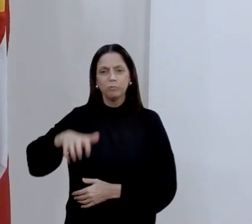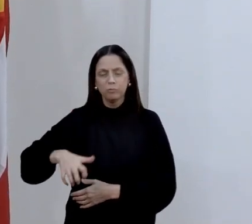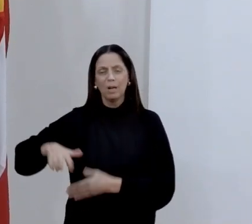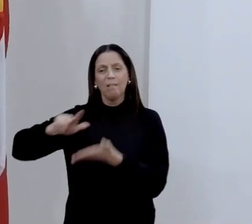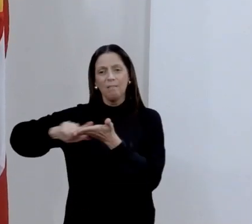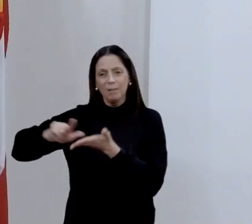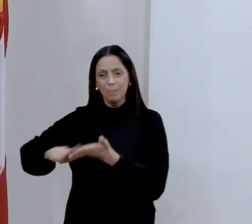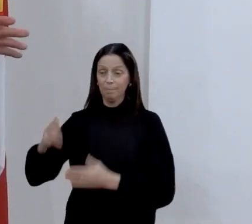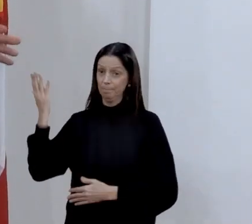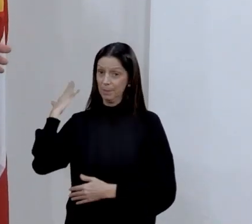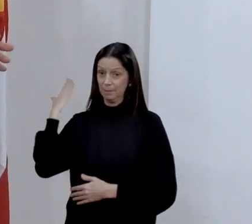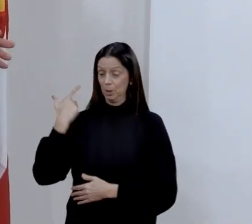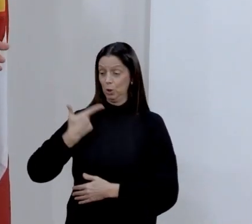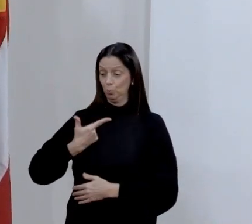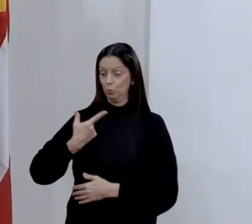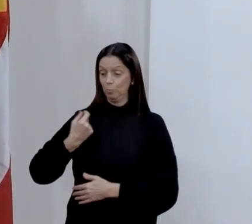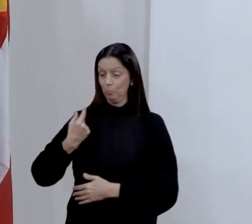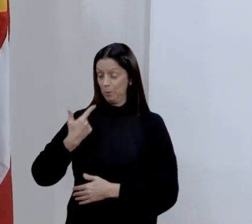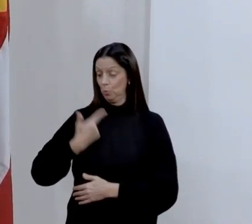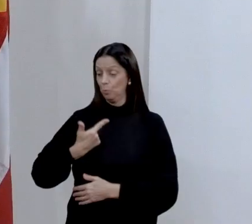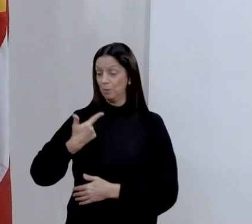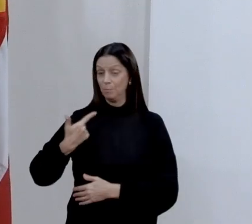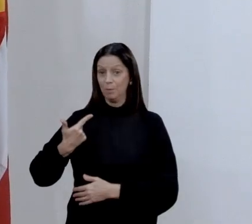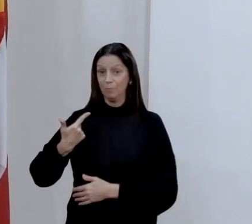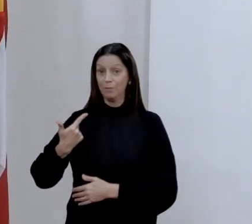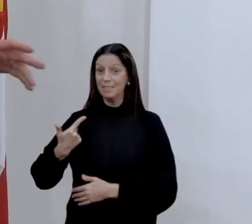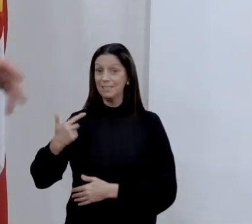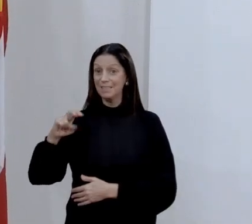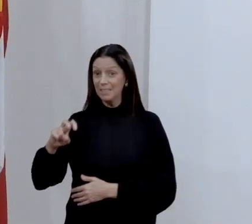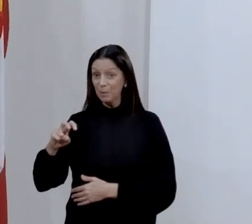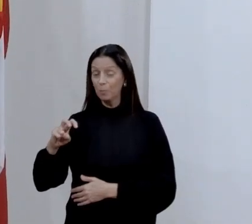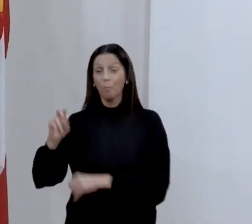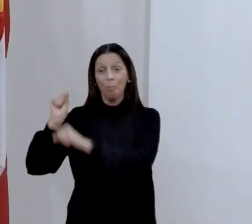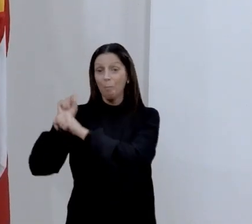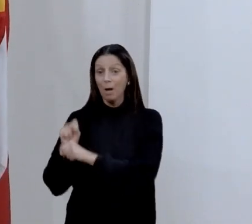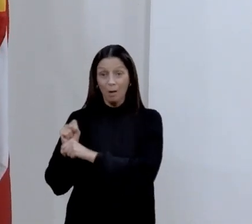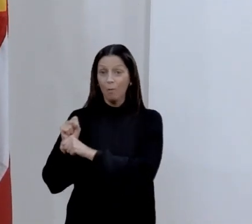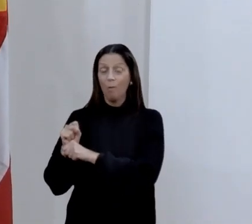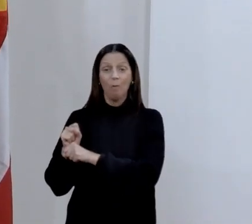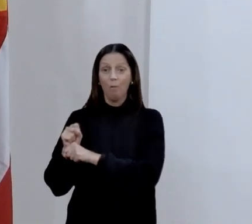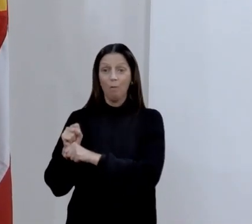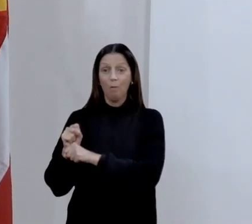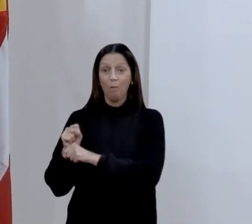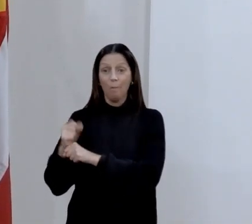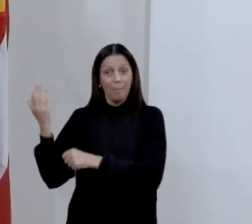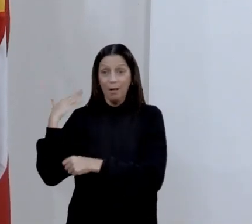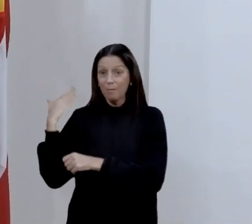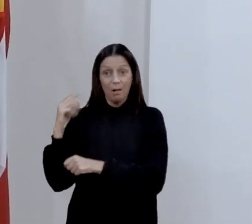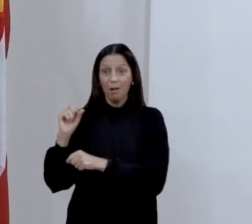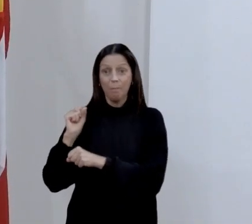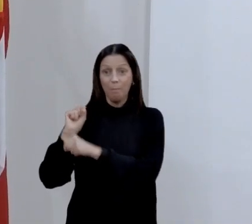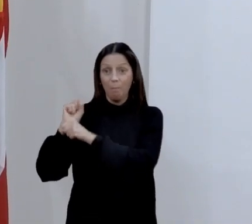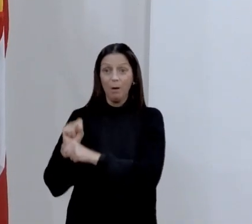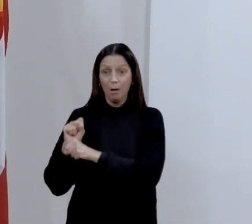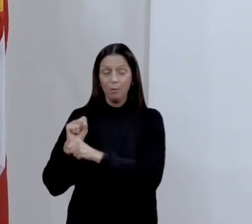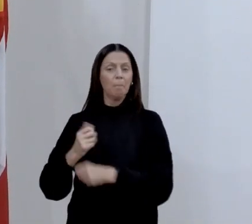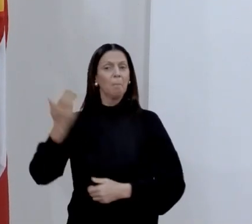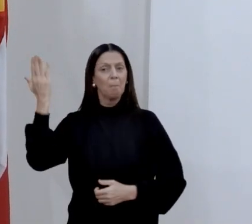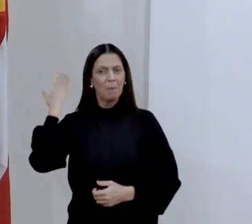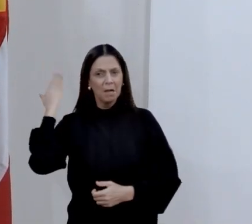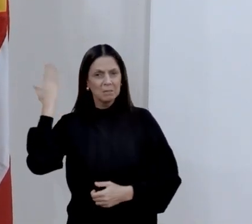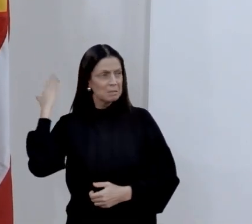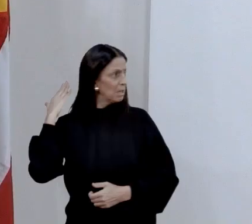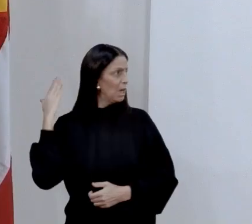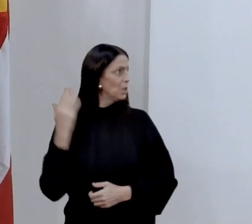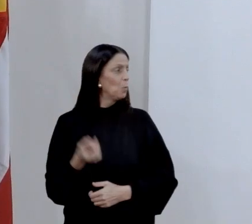aqui em 2025, essa que é a verdade, 2025, Secretaria de Conservação Urbana aqui deixou a desejar, não fez praticamente nada,